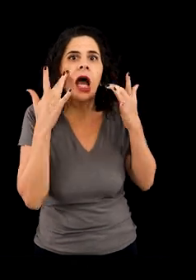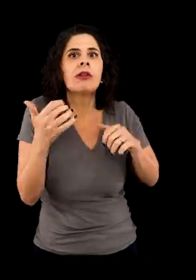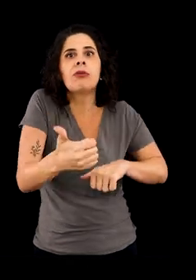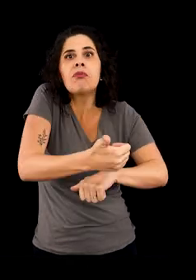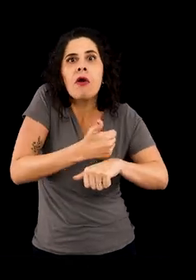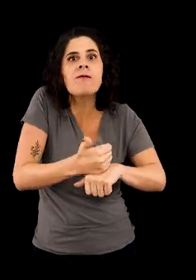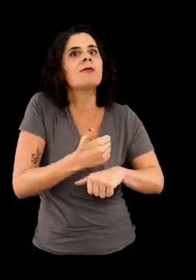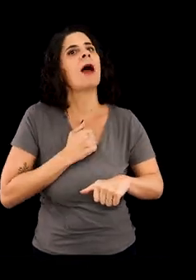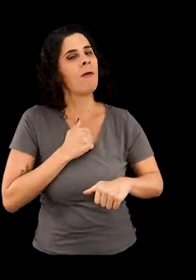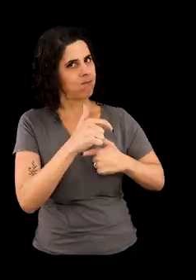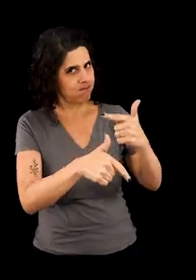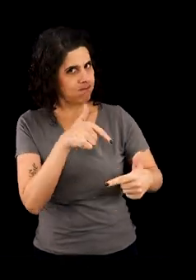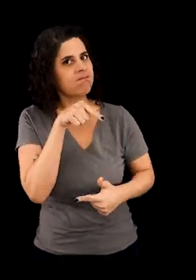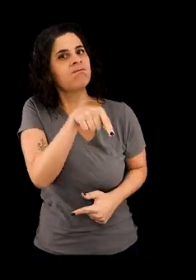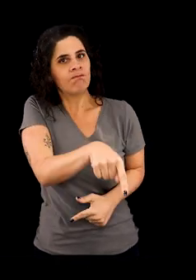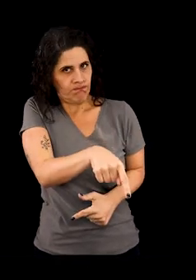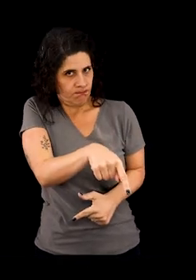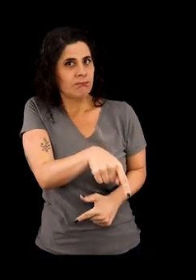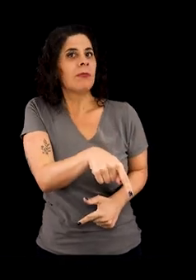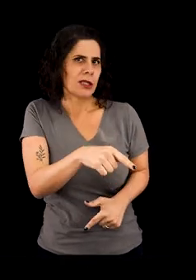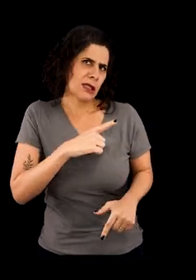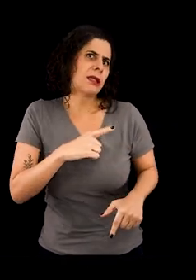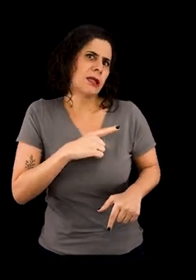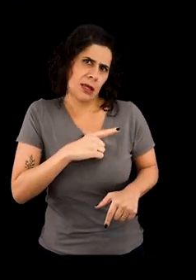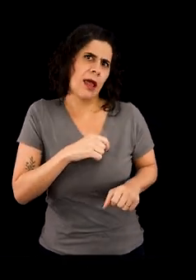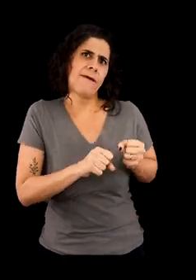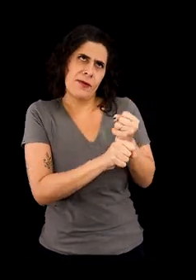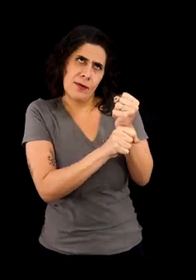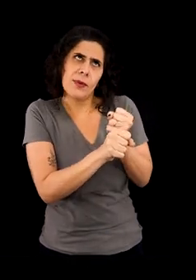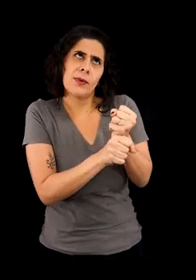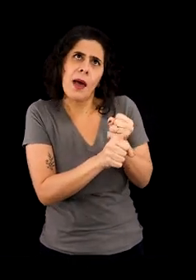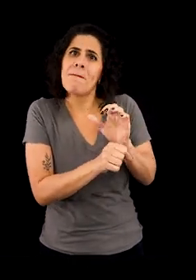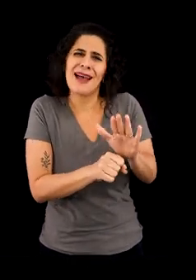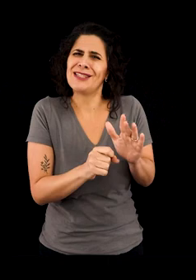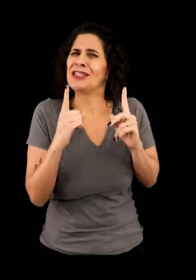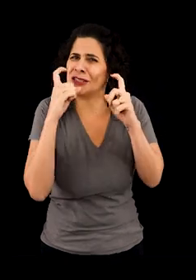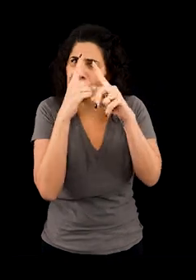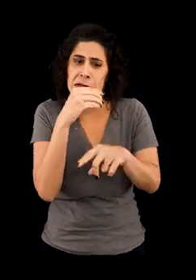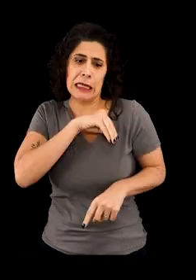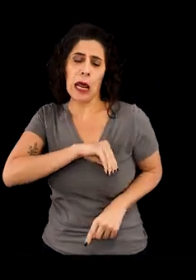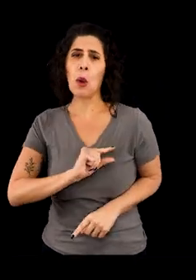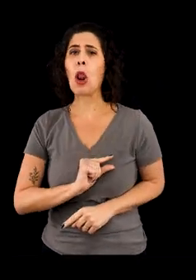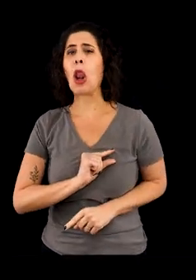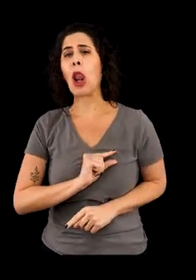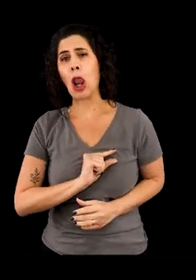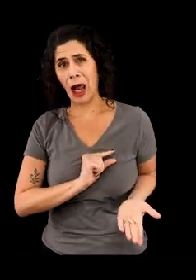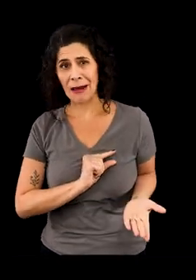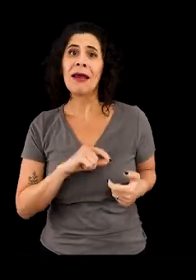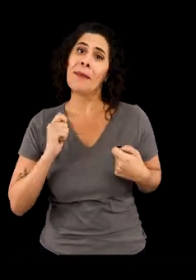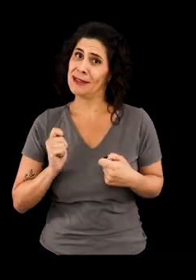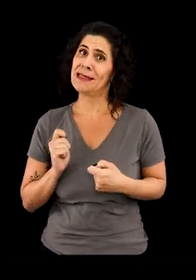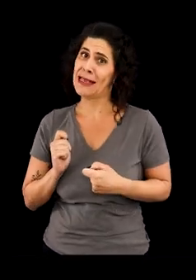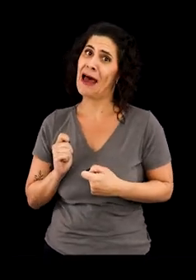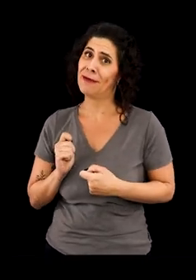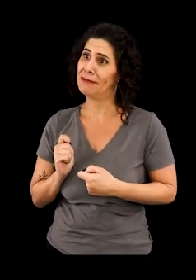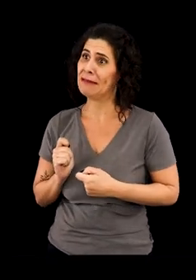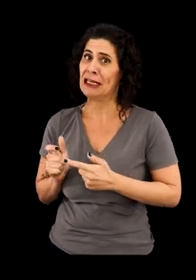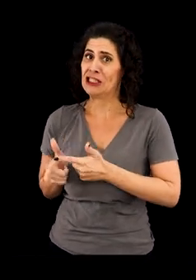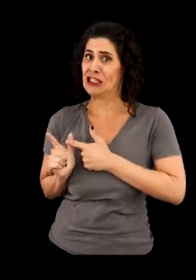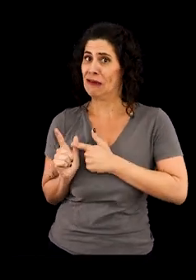alguns anos de teatro profissional, porém é uma profissão difícil porque não paga nada. Eu precisava pagar